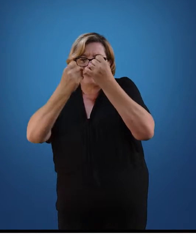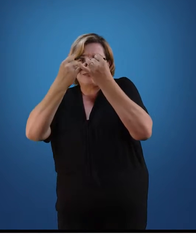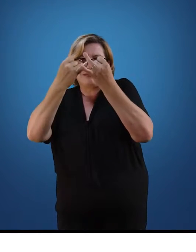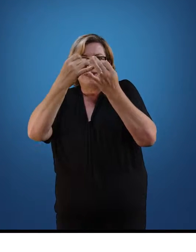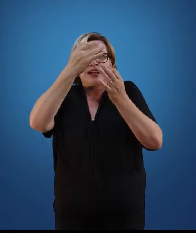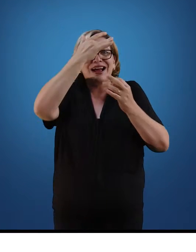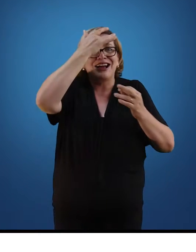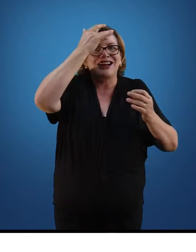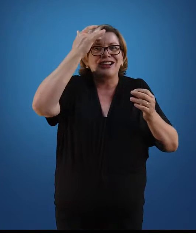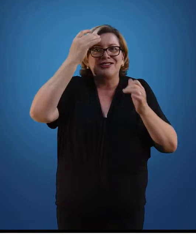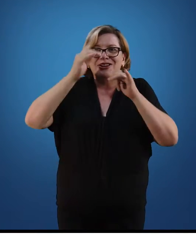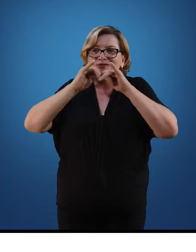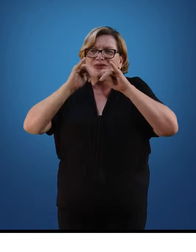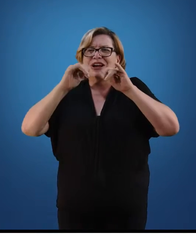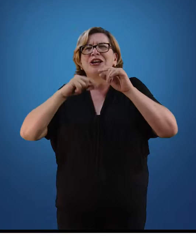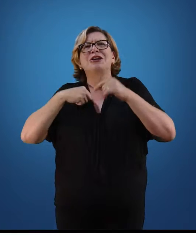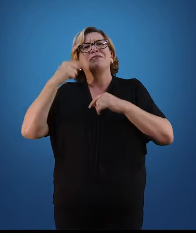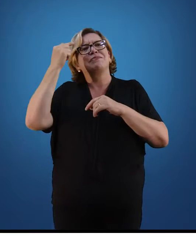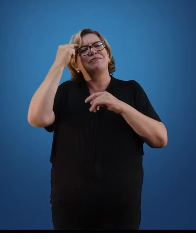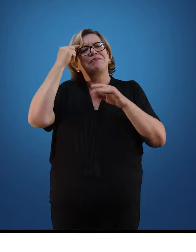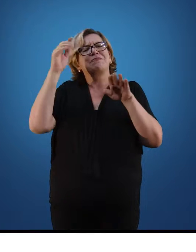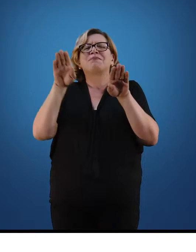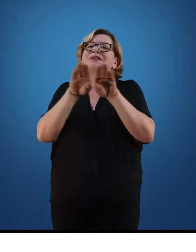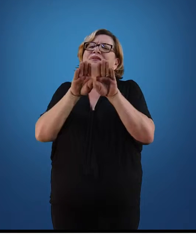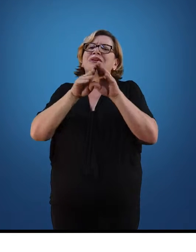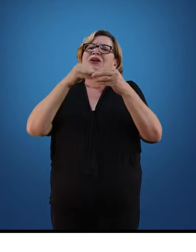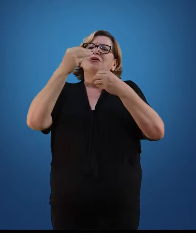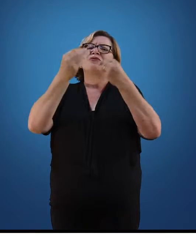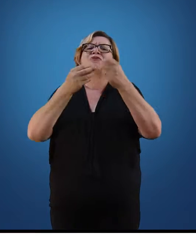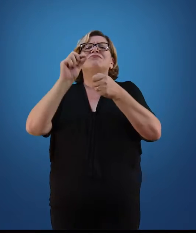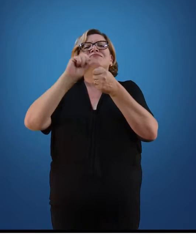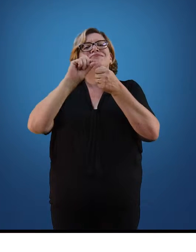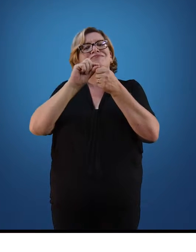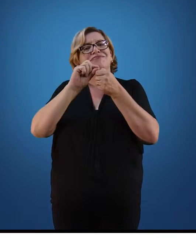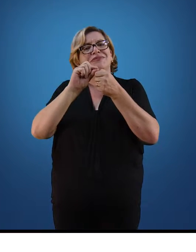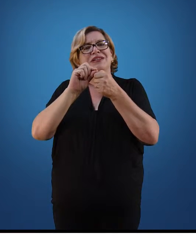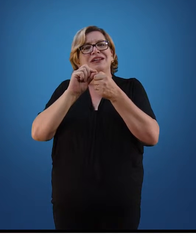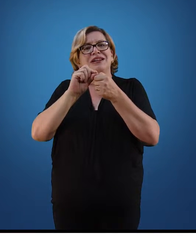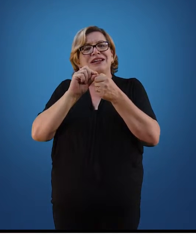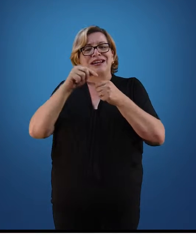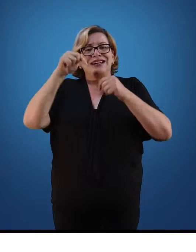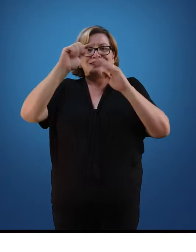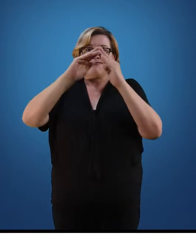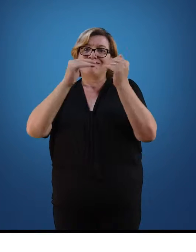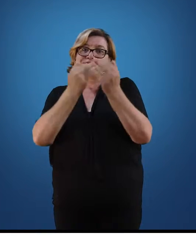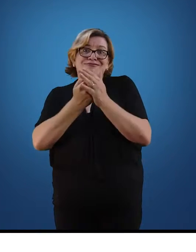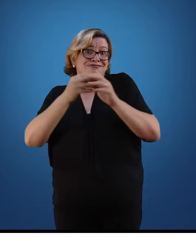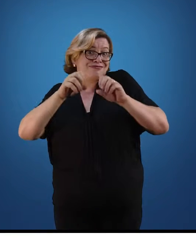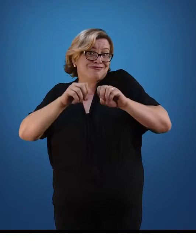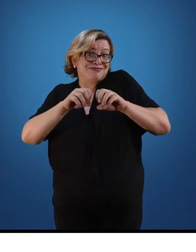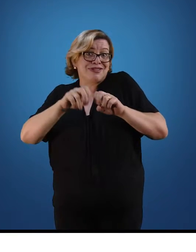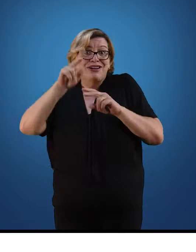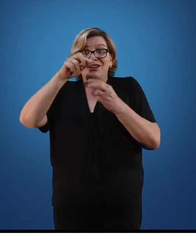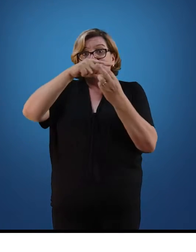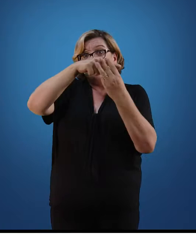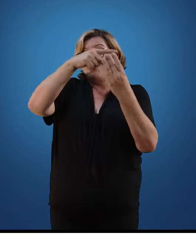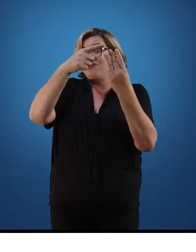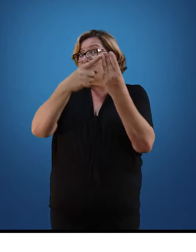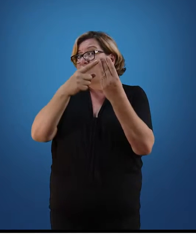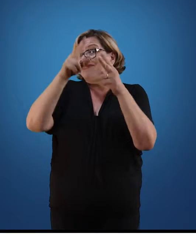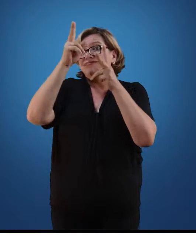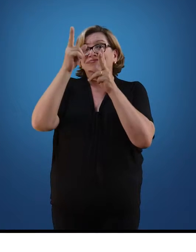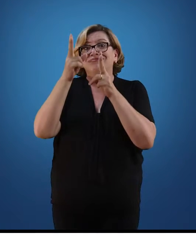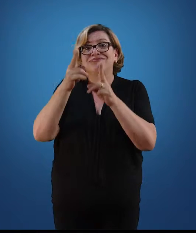pessoas essas ideias e pensar de que forma que eu posso colocar essas ideias em prática. E na educação o processo é o mesmo, essas 3 fases, em